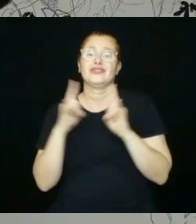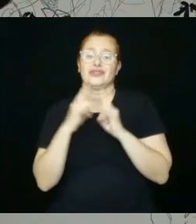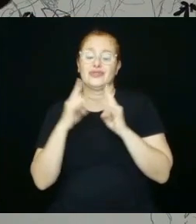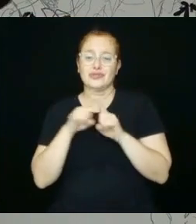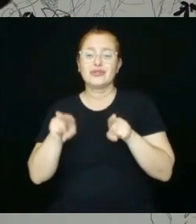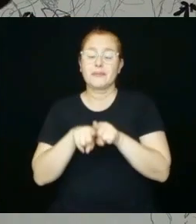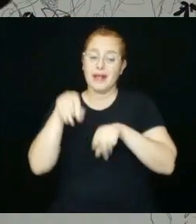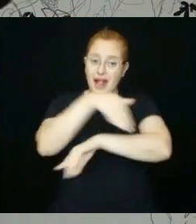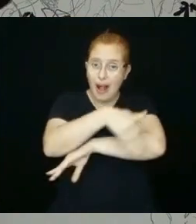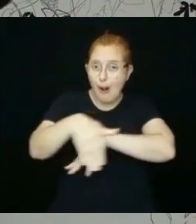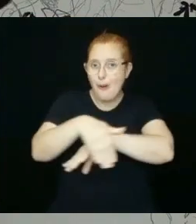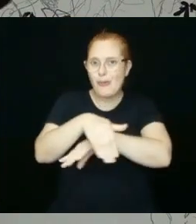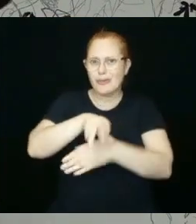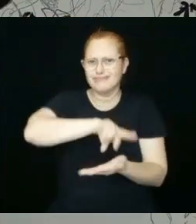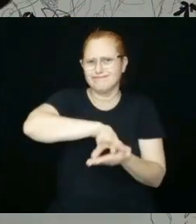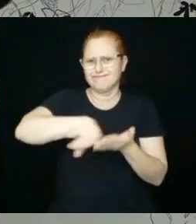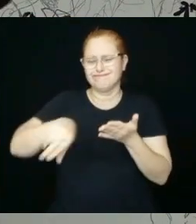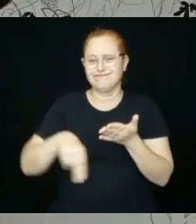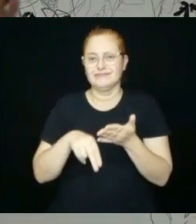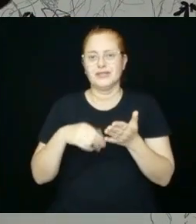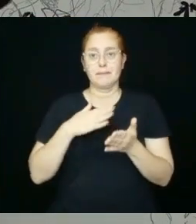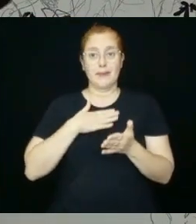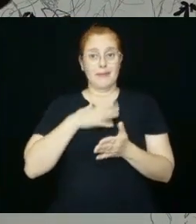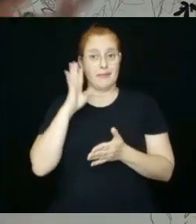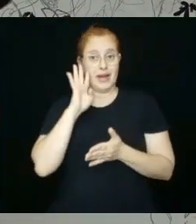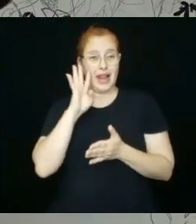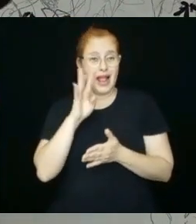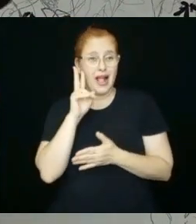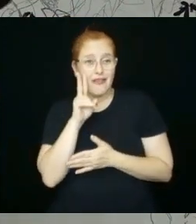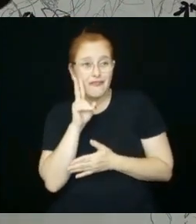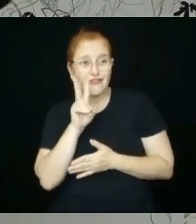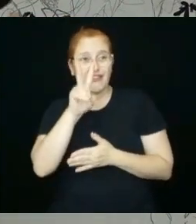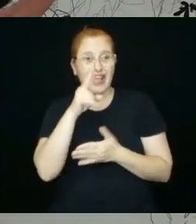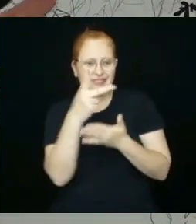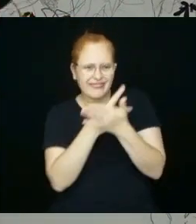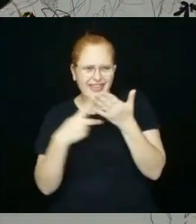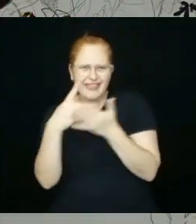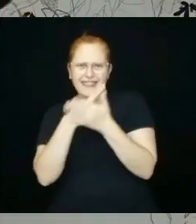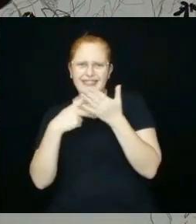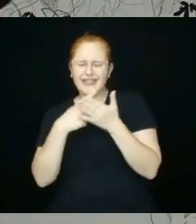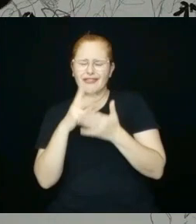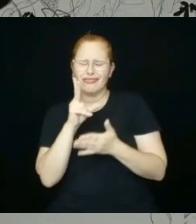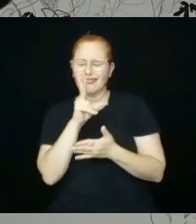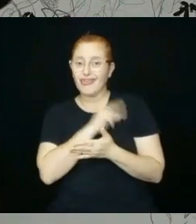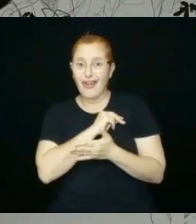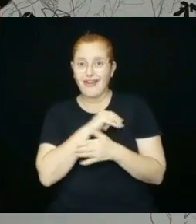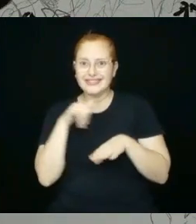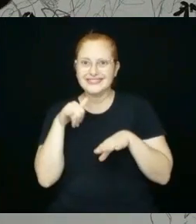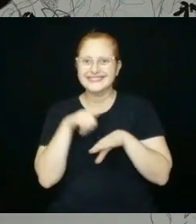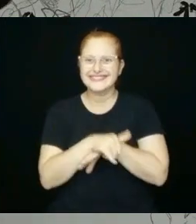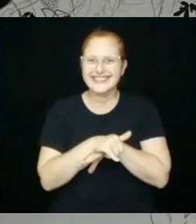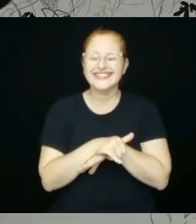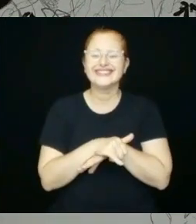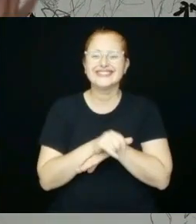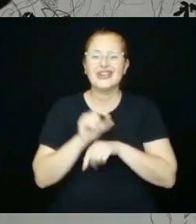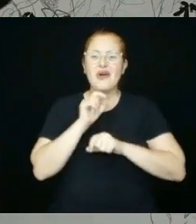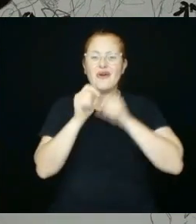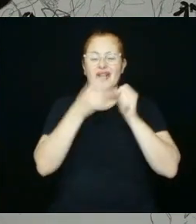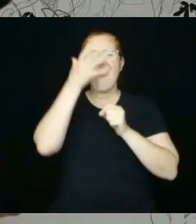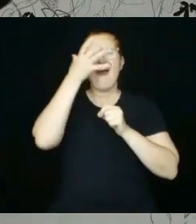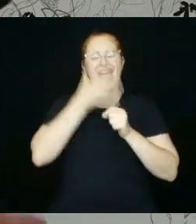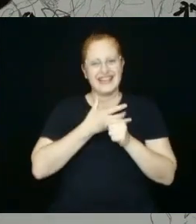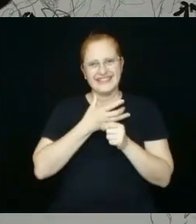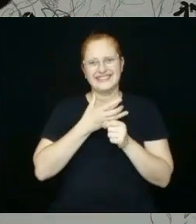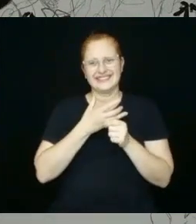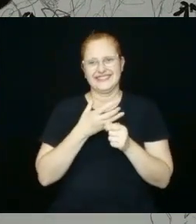enfim. E pra mim foi muito legal quando eu comecei a ver o desenho, que na hora eu vi, nossa, tá acontecendo o que eu achei que pudesse